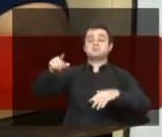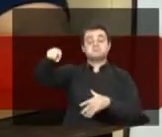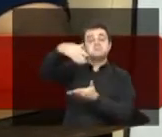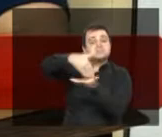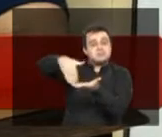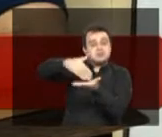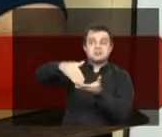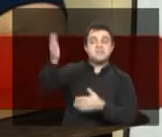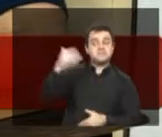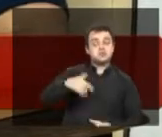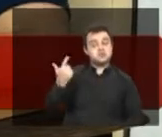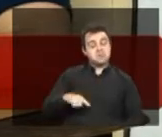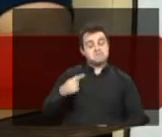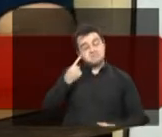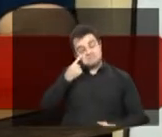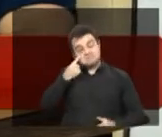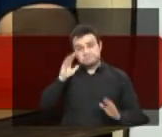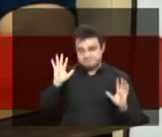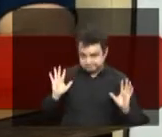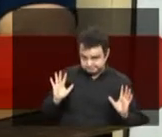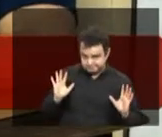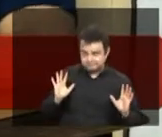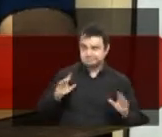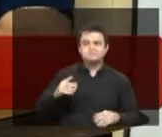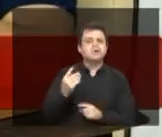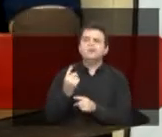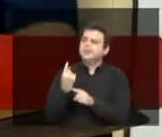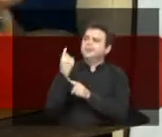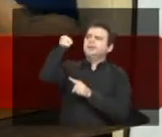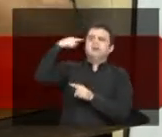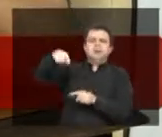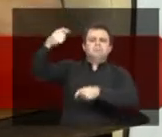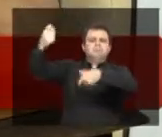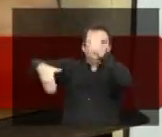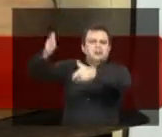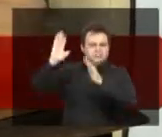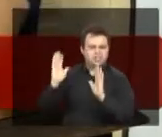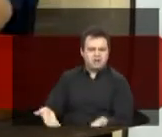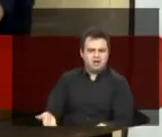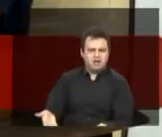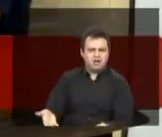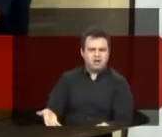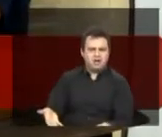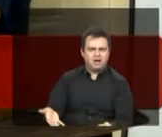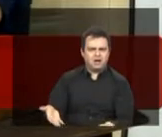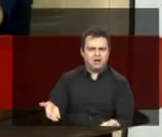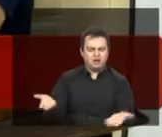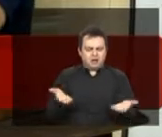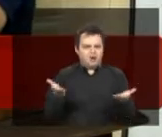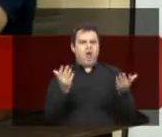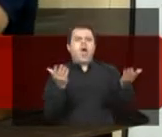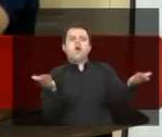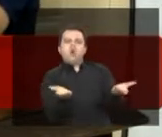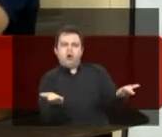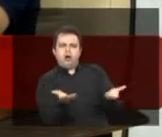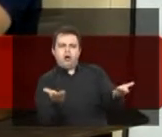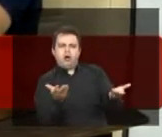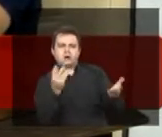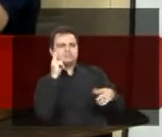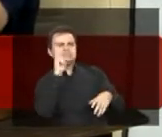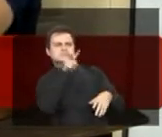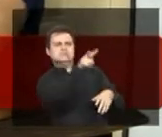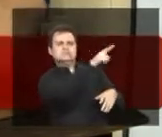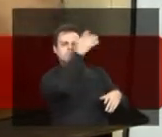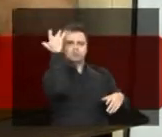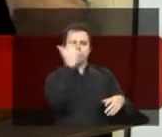o secretário não volte, porque tudo que ele fala lá atrás a gente tenta ligar com o que está sendo ouvido agora, de um novo